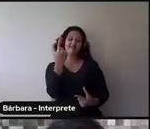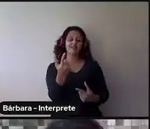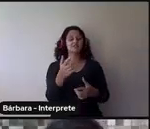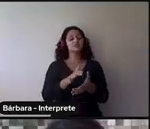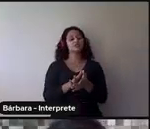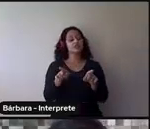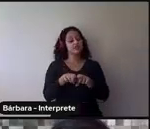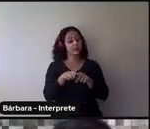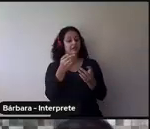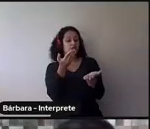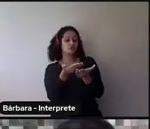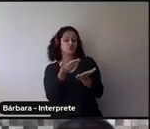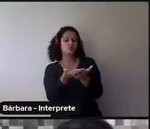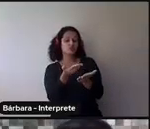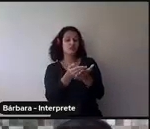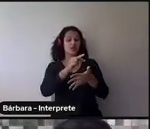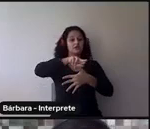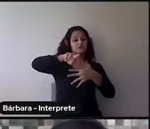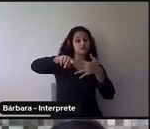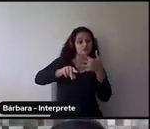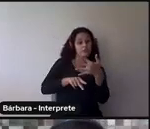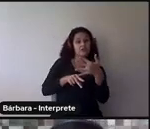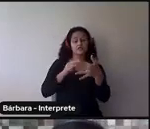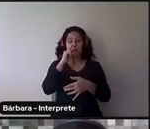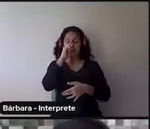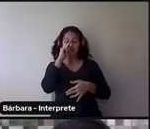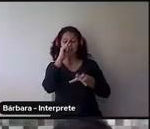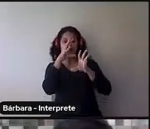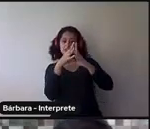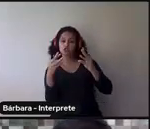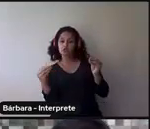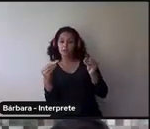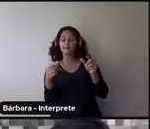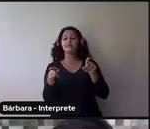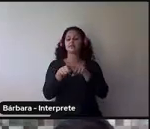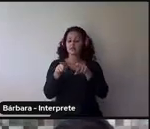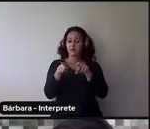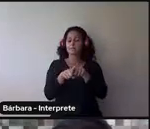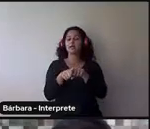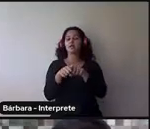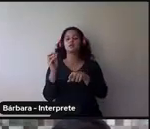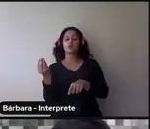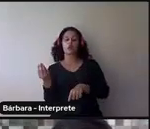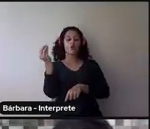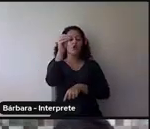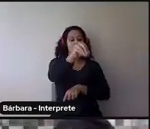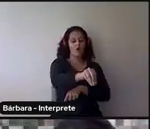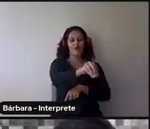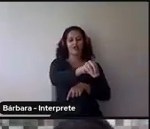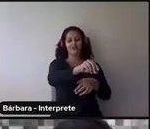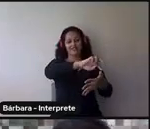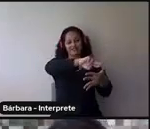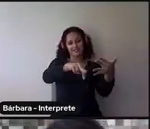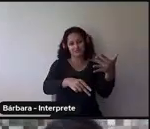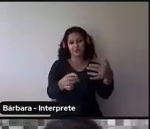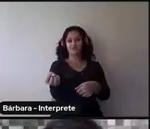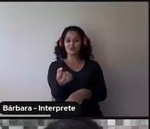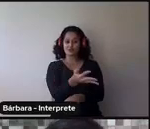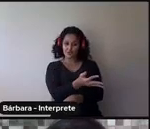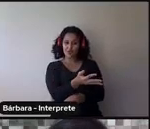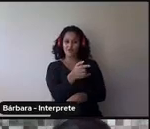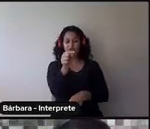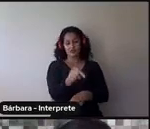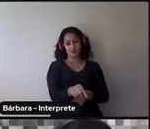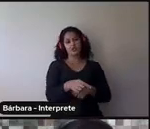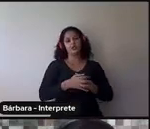ameaçadas, além de estudo de reintrodução de espécies também, como a Riesel 2002 cita. Análise